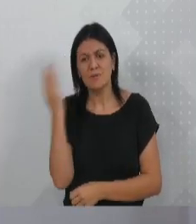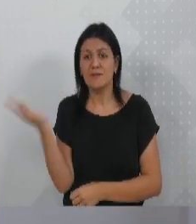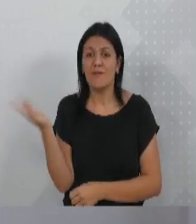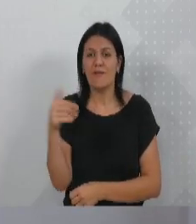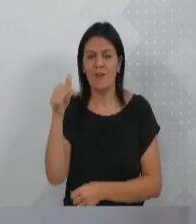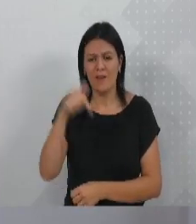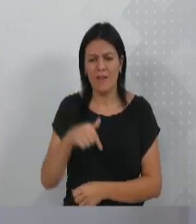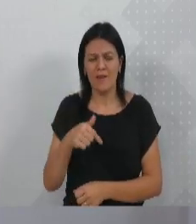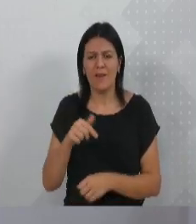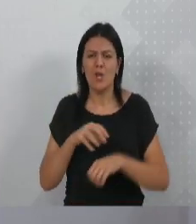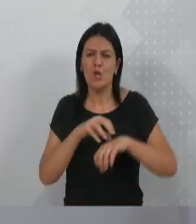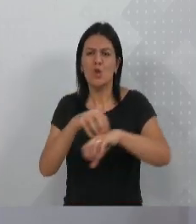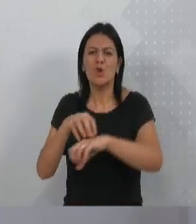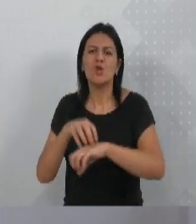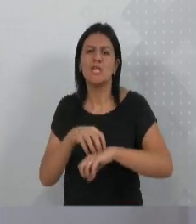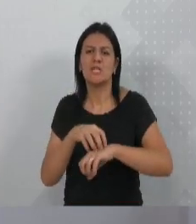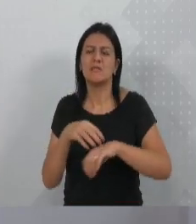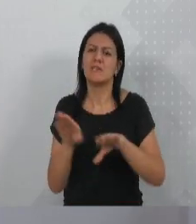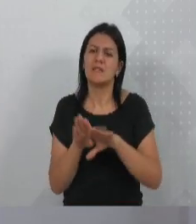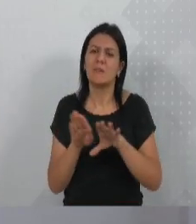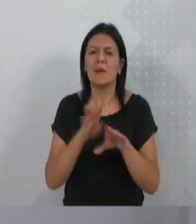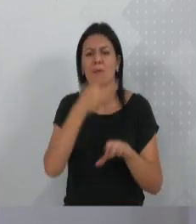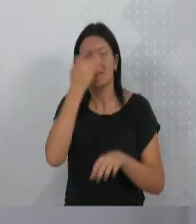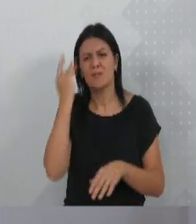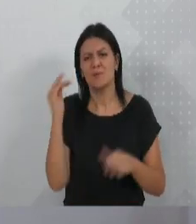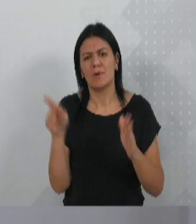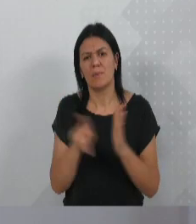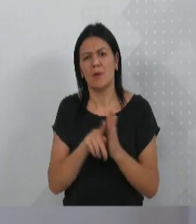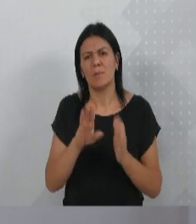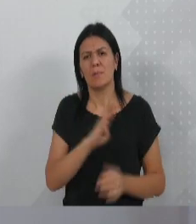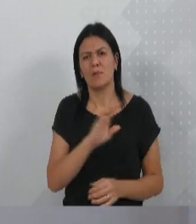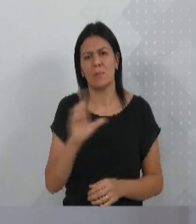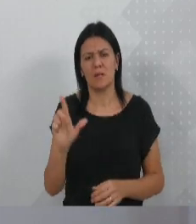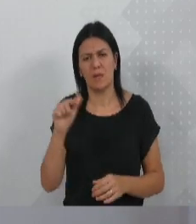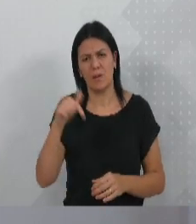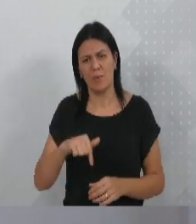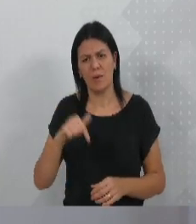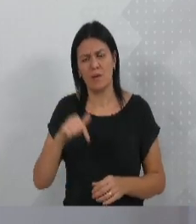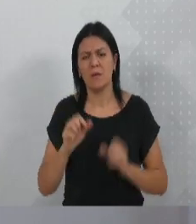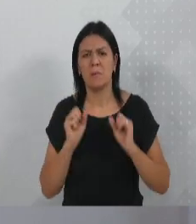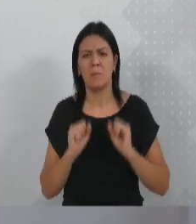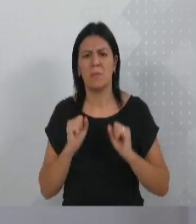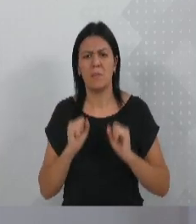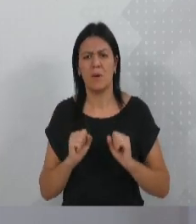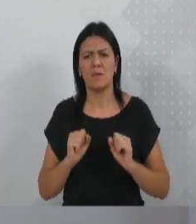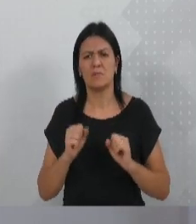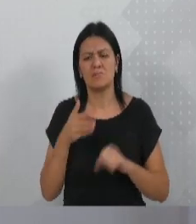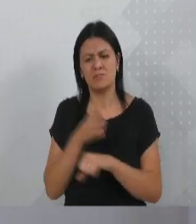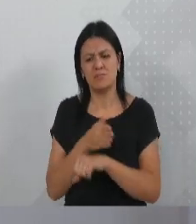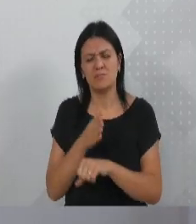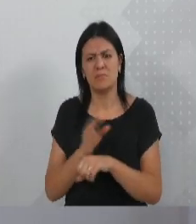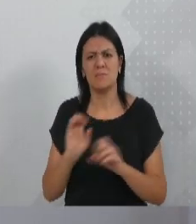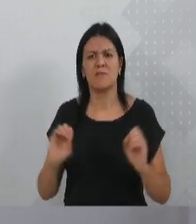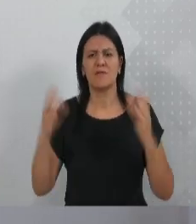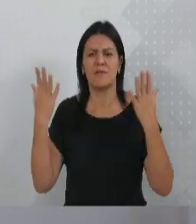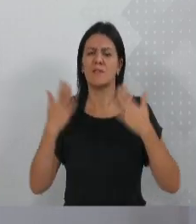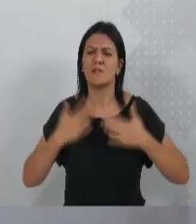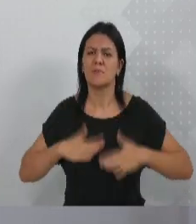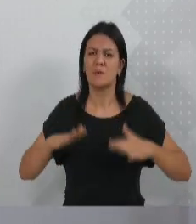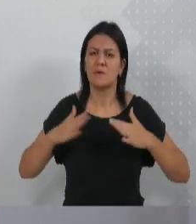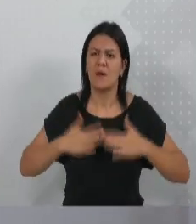nos visitar e os nossos eh blumenauenses principalmente que estão aqui que possam ir na vir pra festa com calma